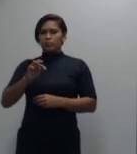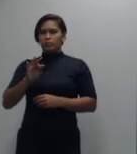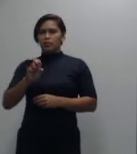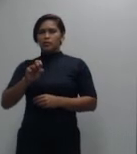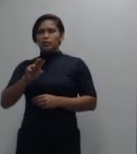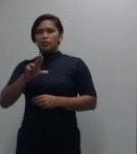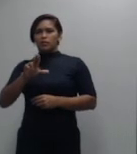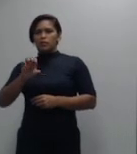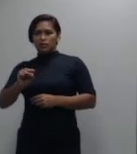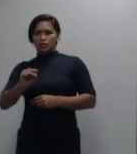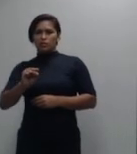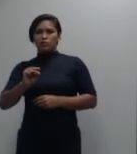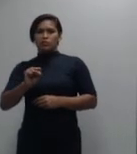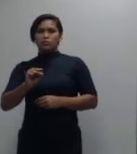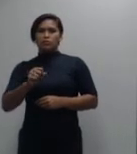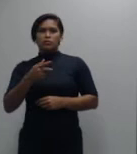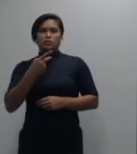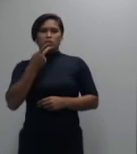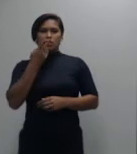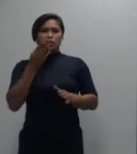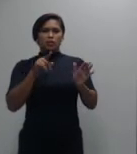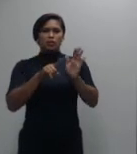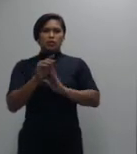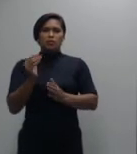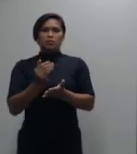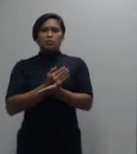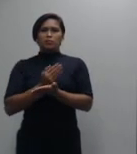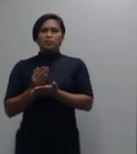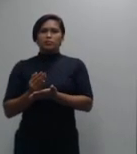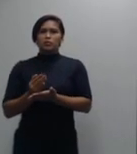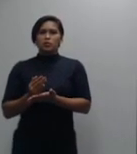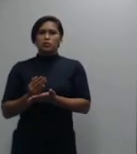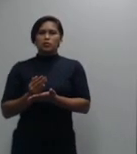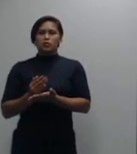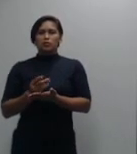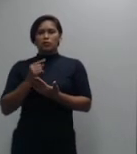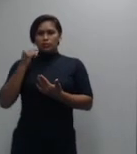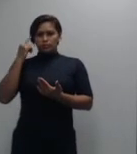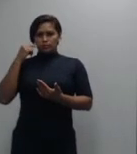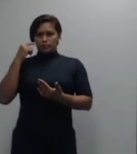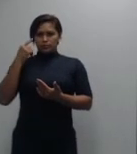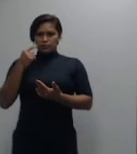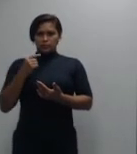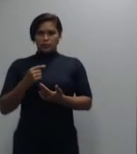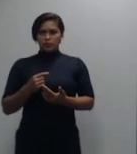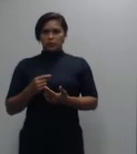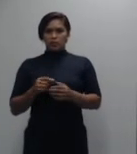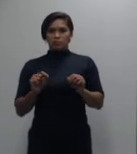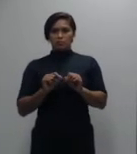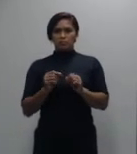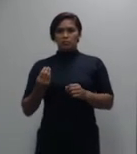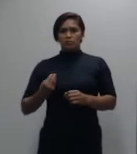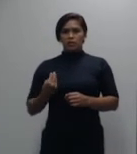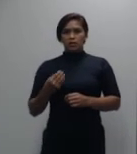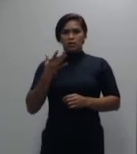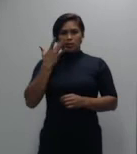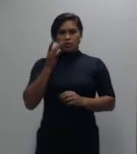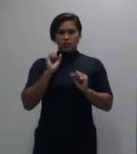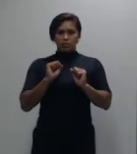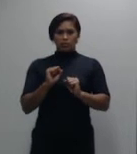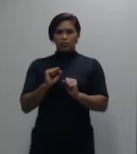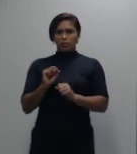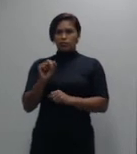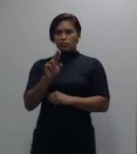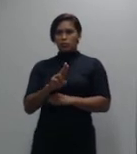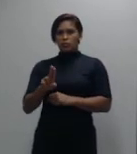e o inicialmente é o gabinete de advogados que se fazem presente pode usar